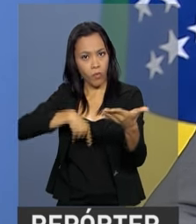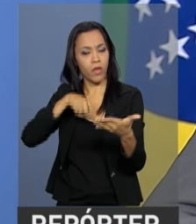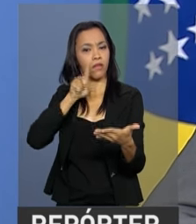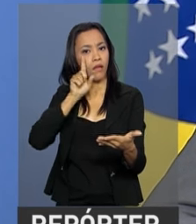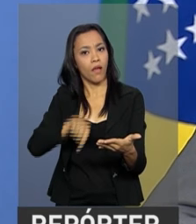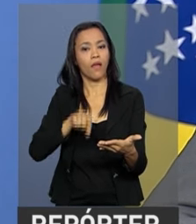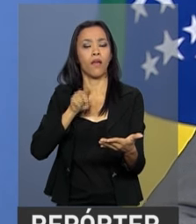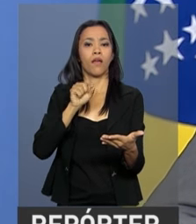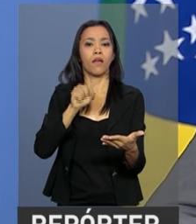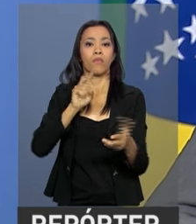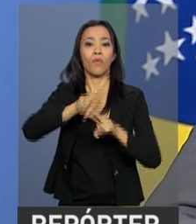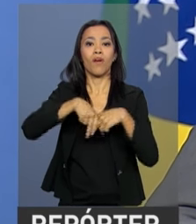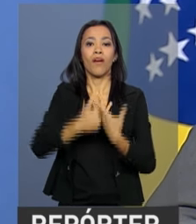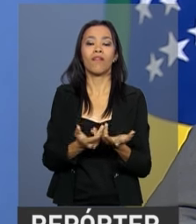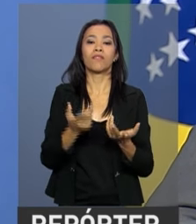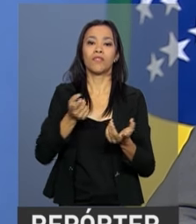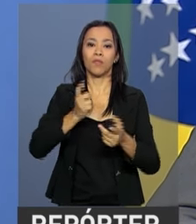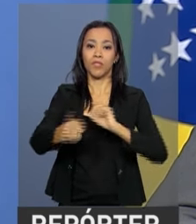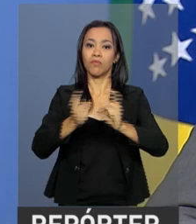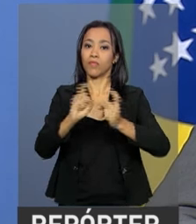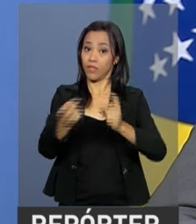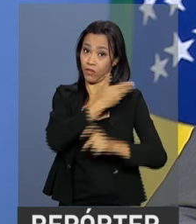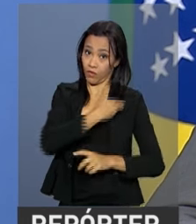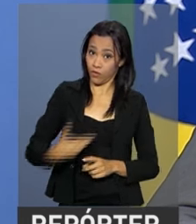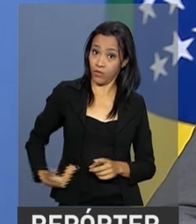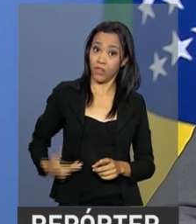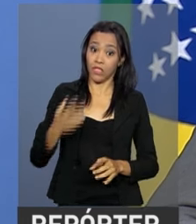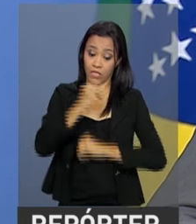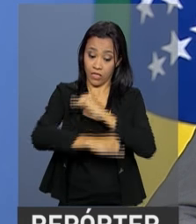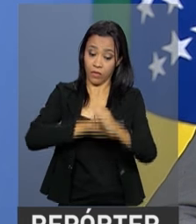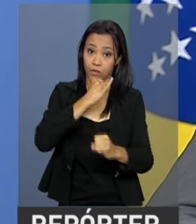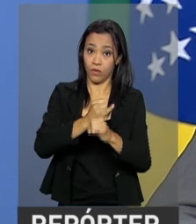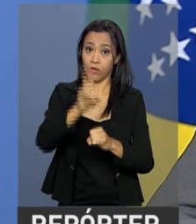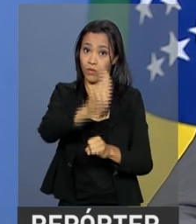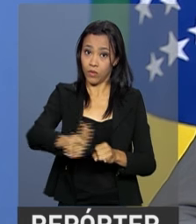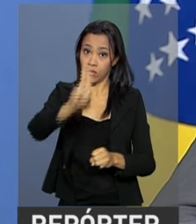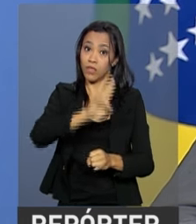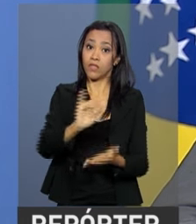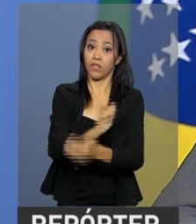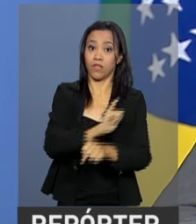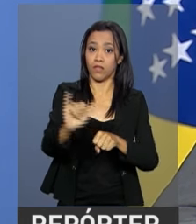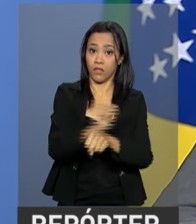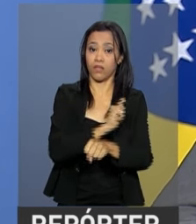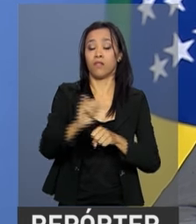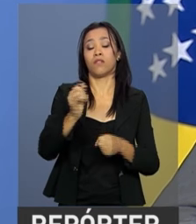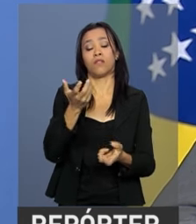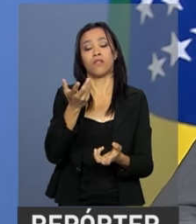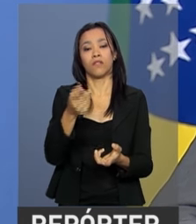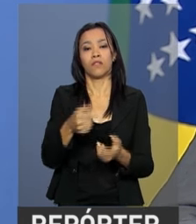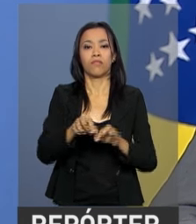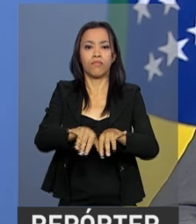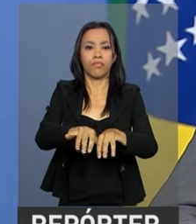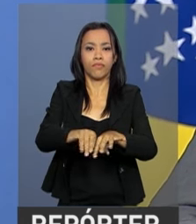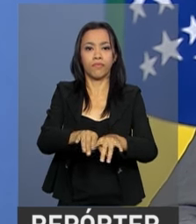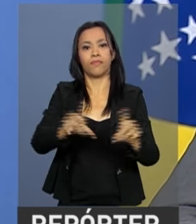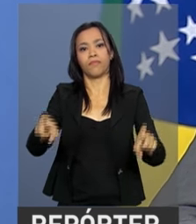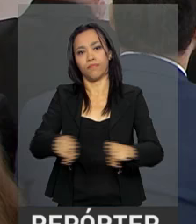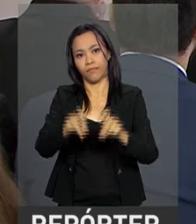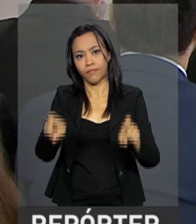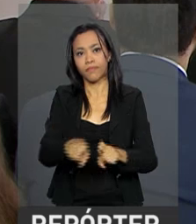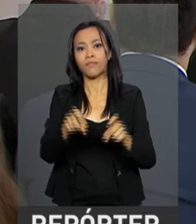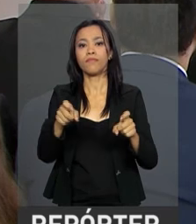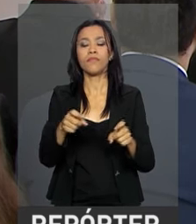de uma governança tecnológica digital que vai propiciar benefícios a